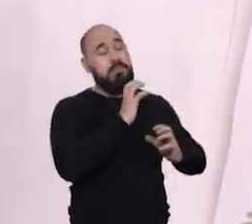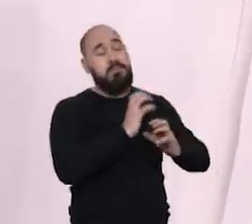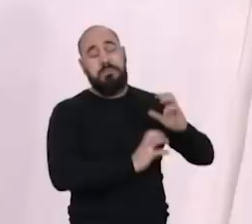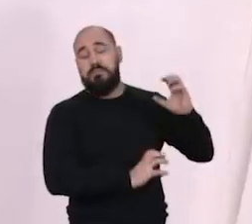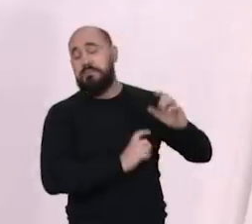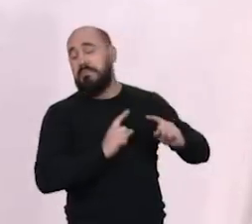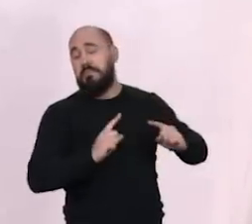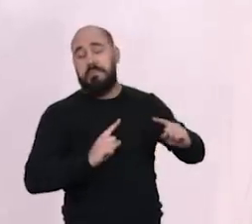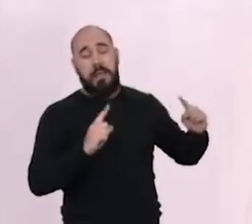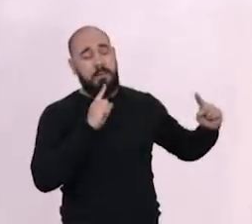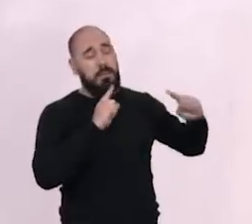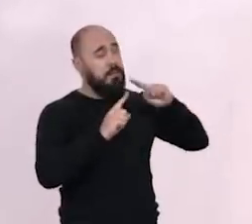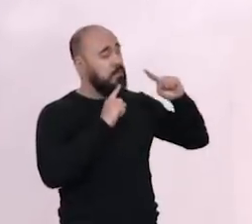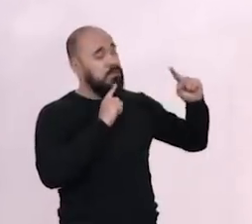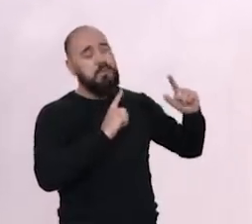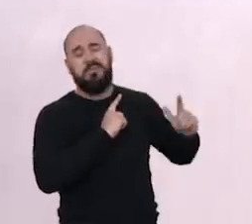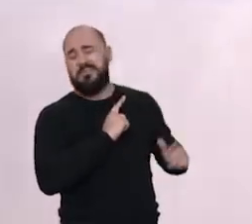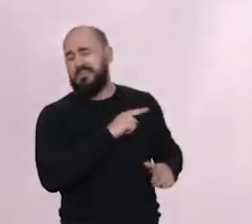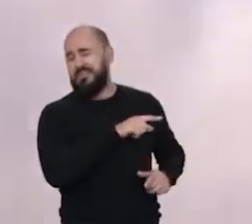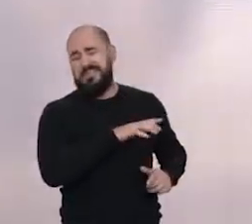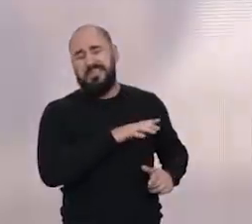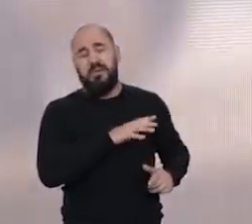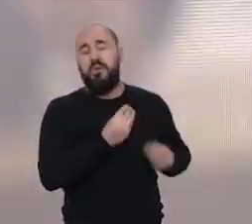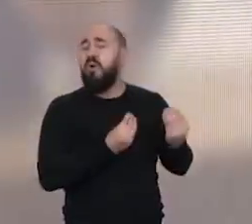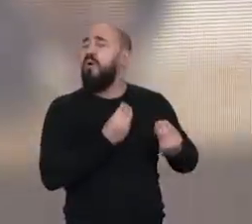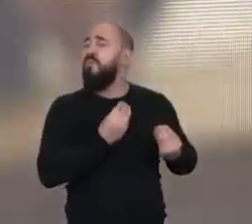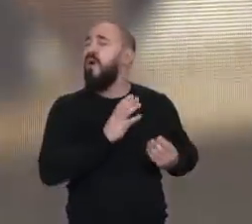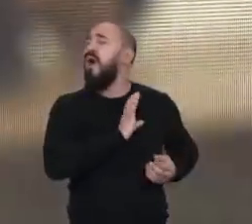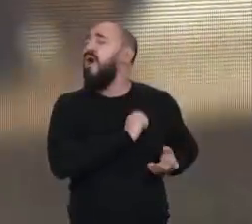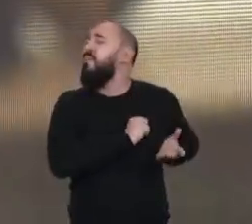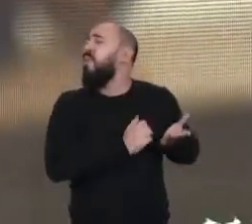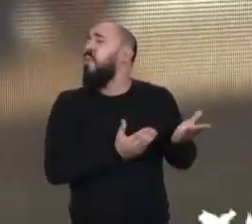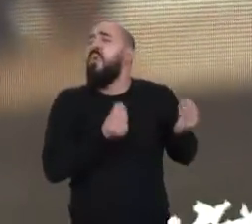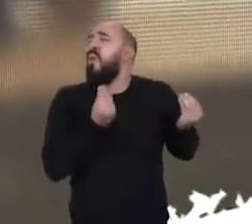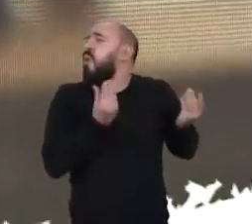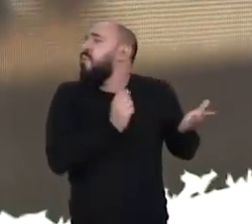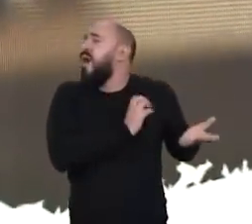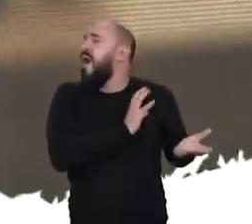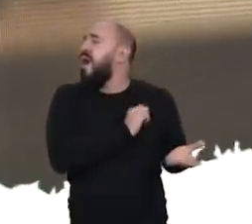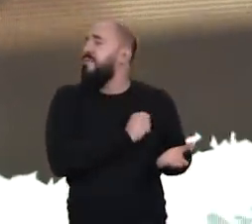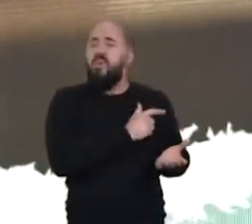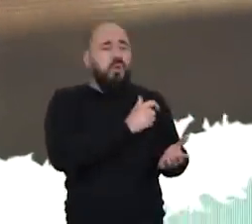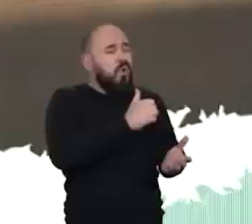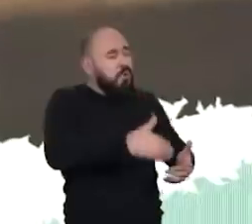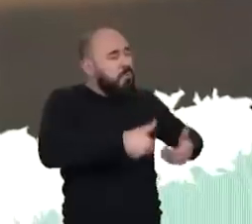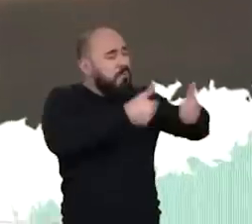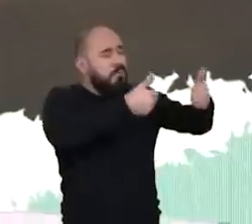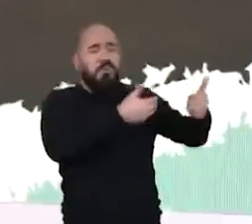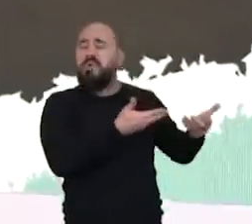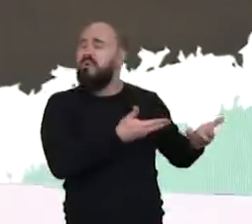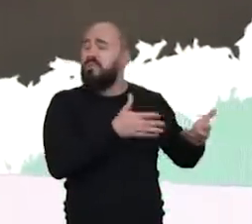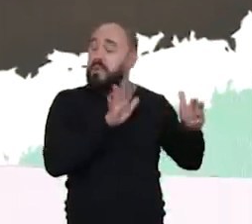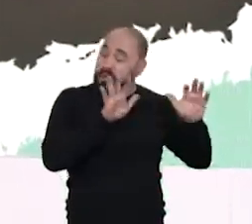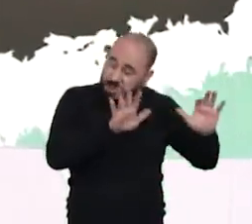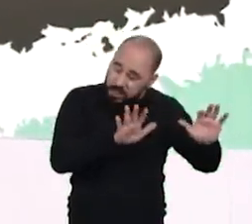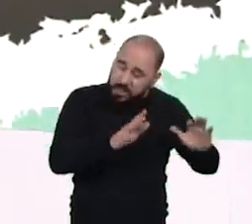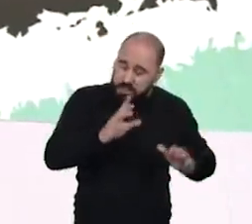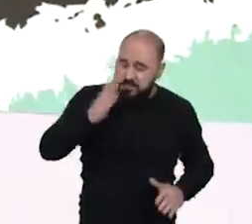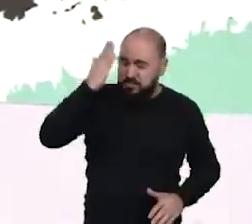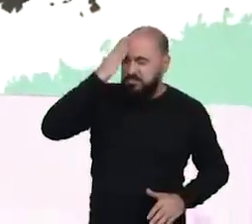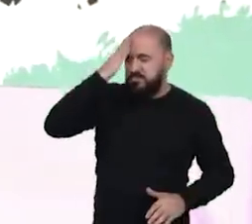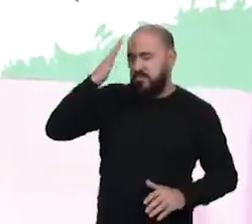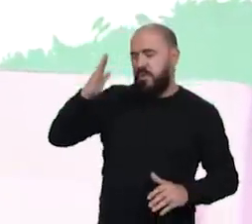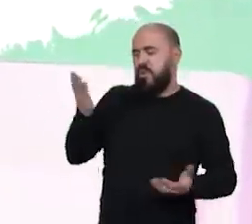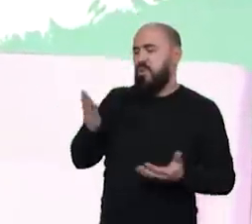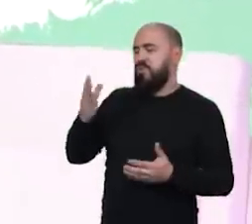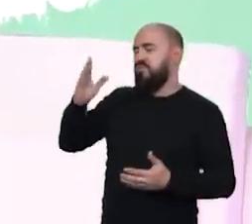casas, Senhor, não sabem mais como restaurar o amor. Mas nesta noite precisamos lembrar quem o Senhor é e qual é o seu